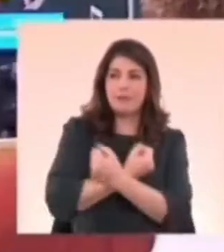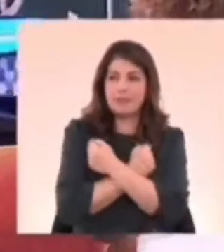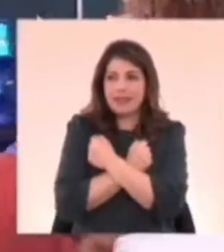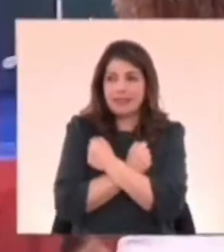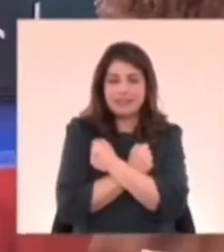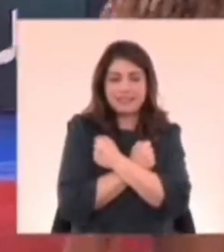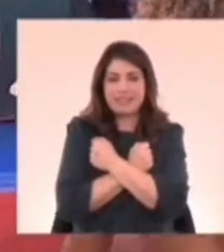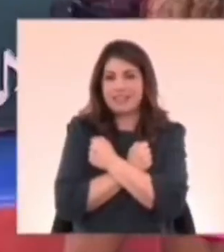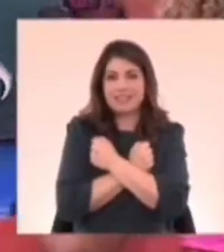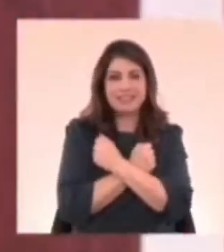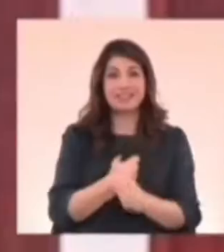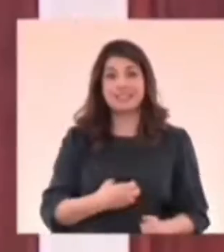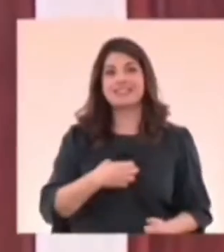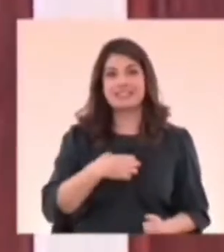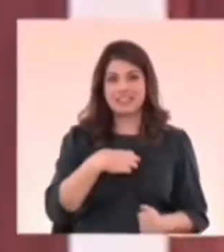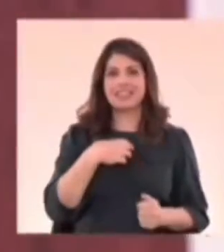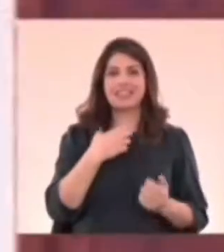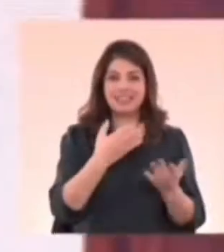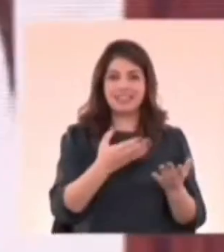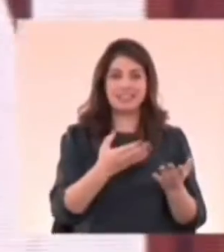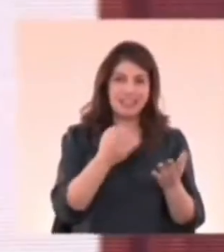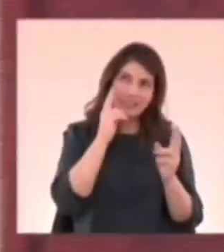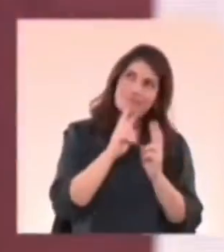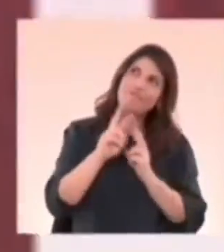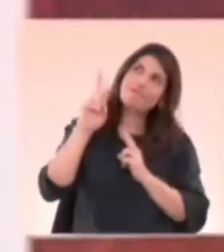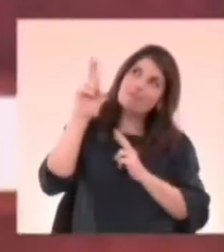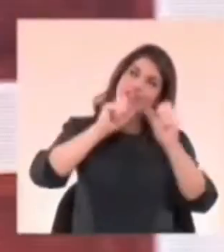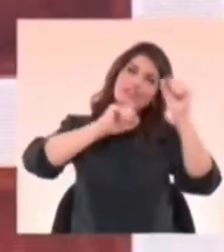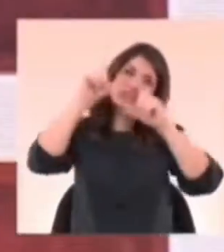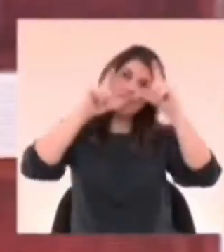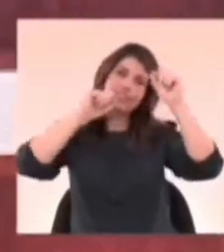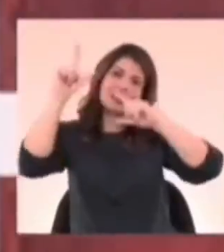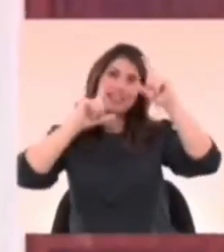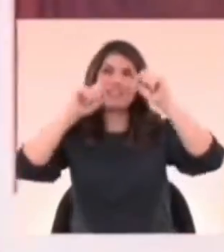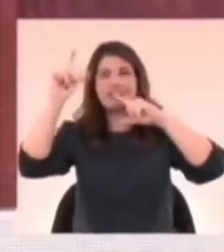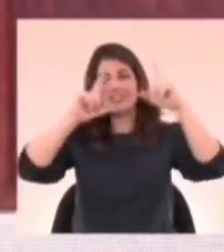sentir olhando as estrelas do céu